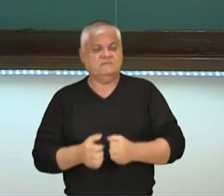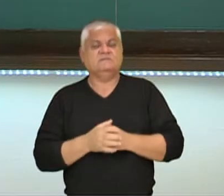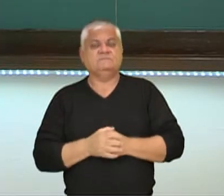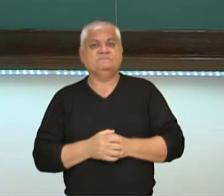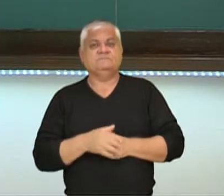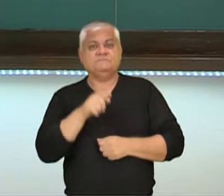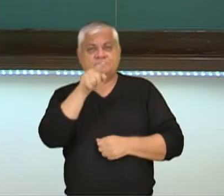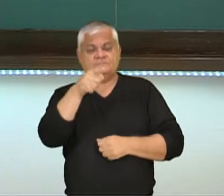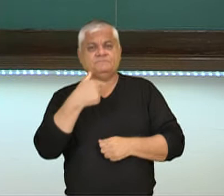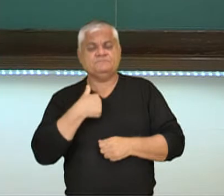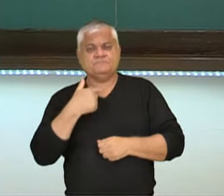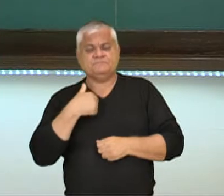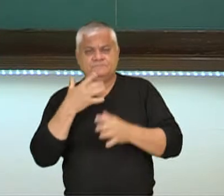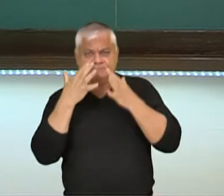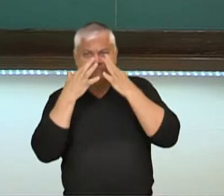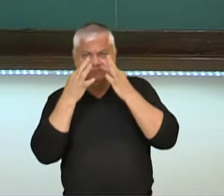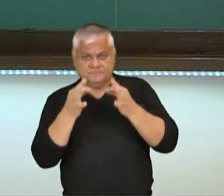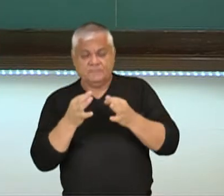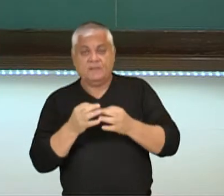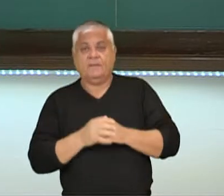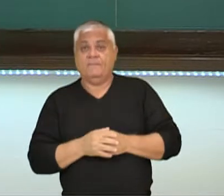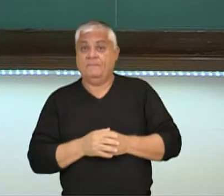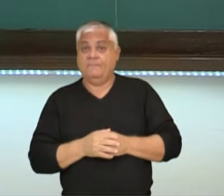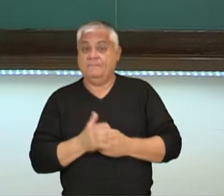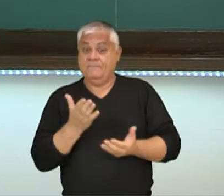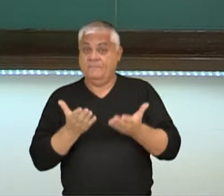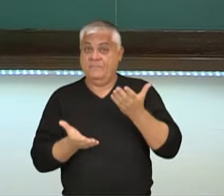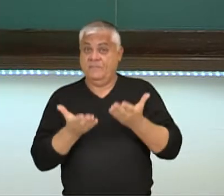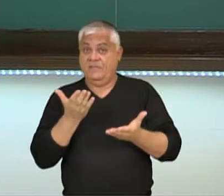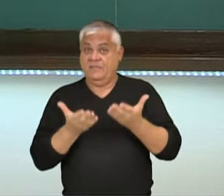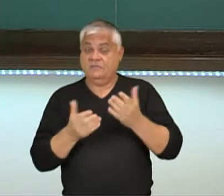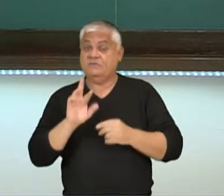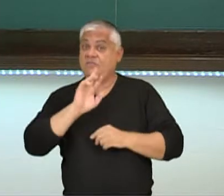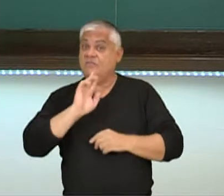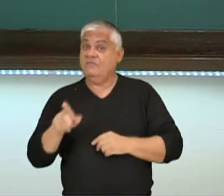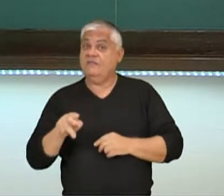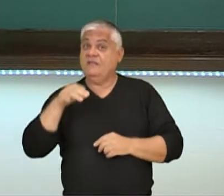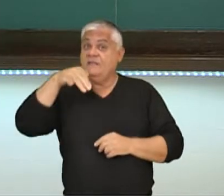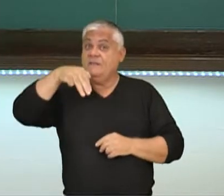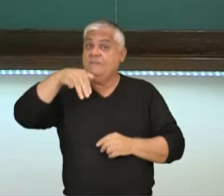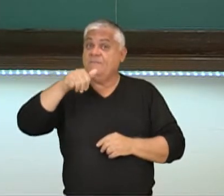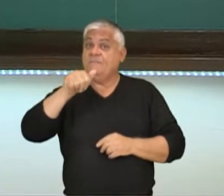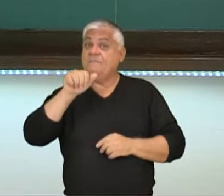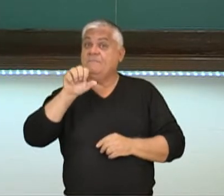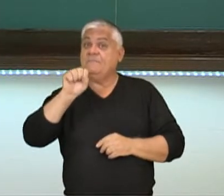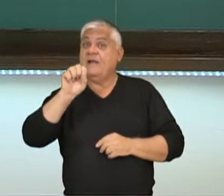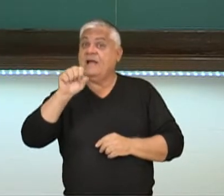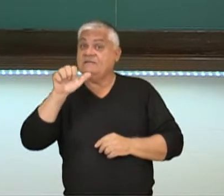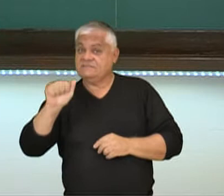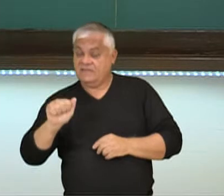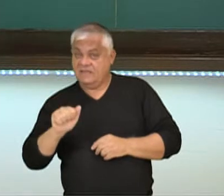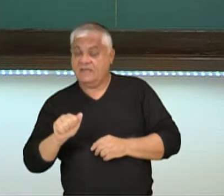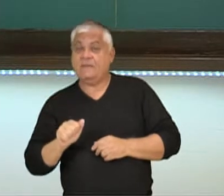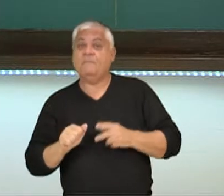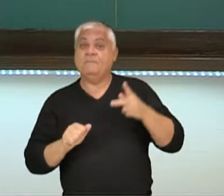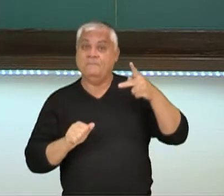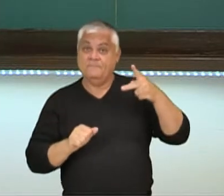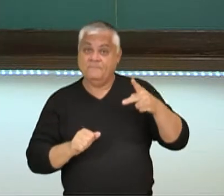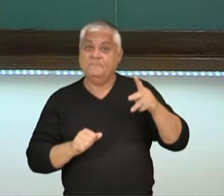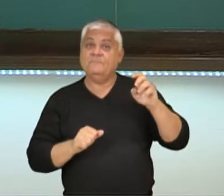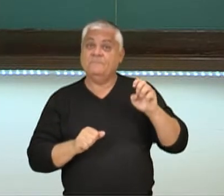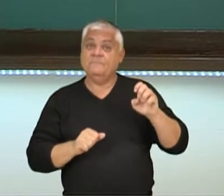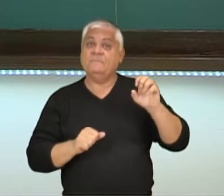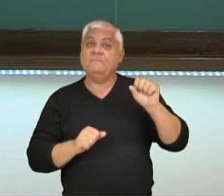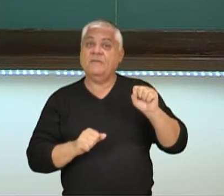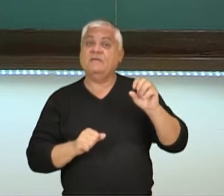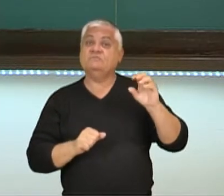aula, não esqueça, peso é diferente de massa. Tá? Peso é uma força, massa